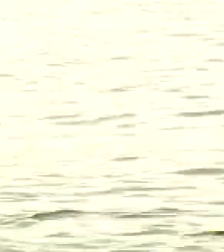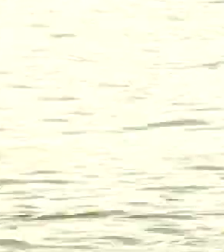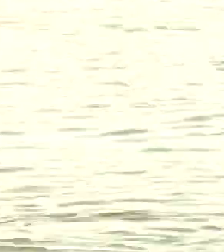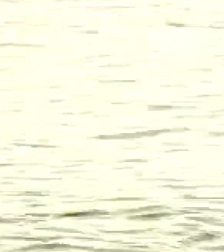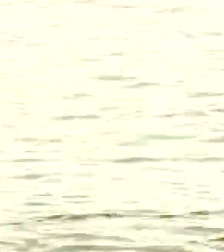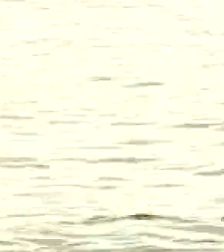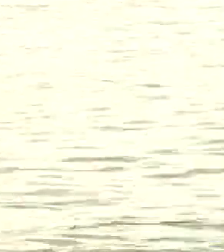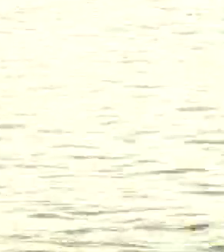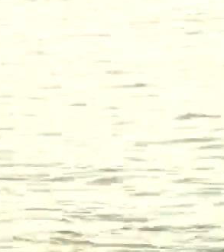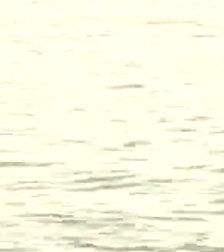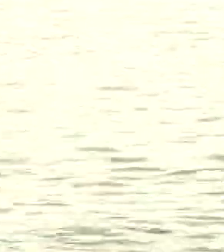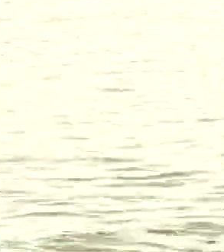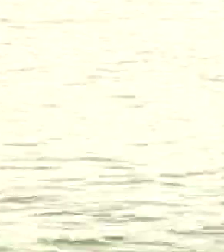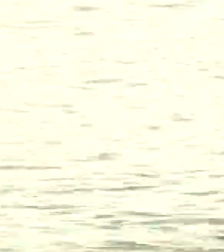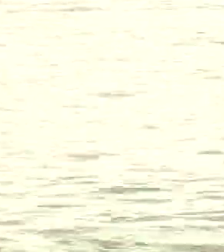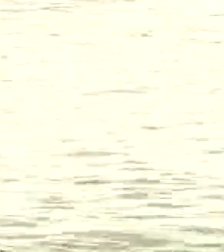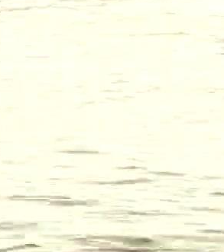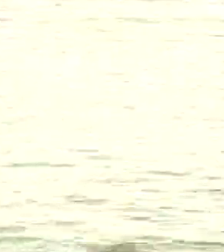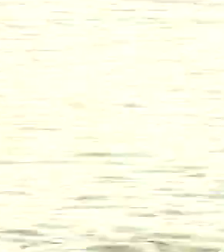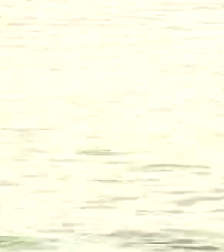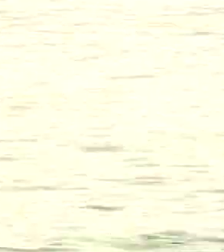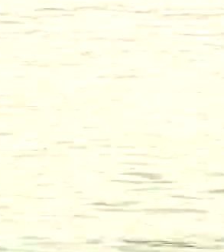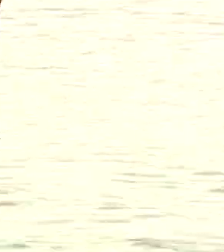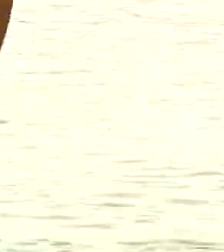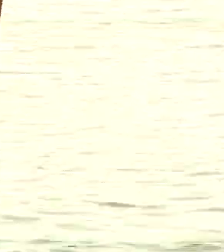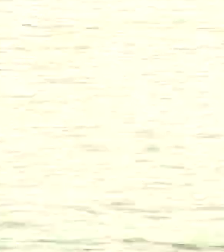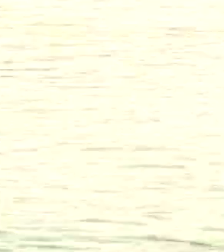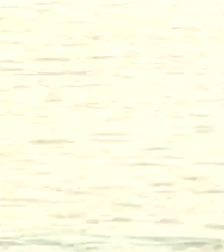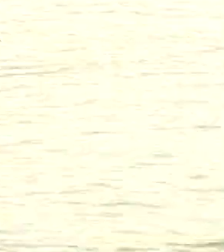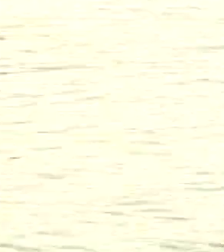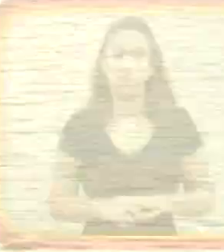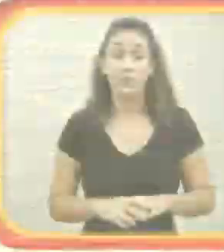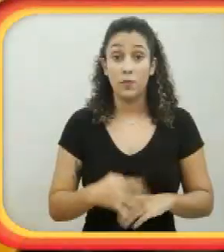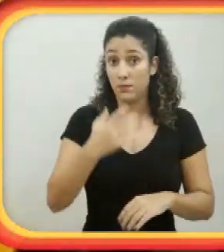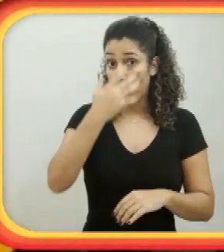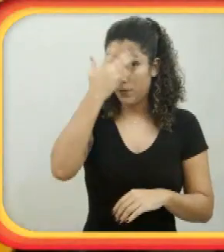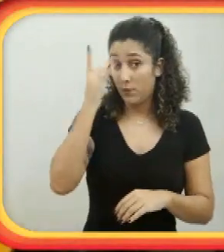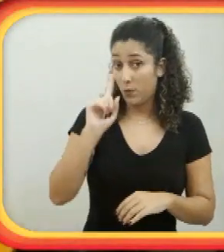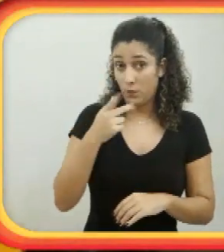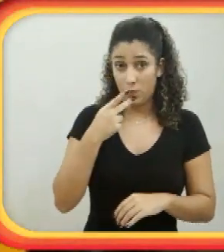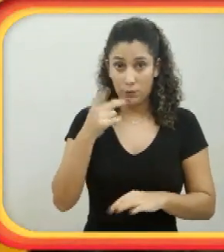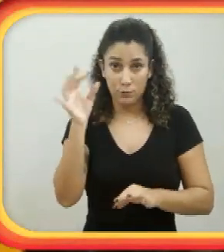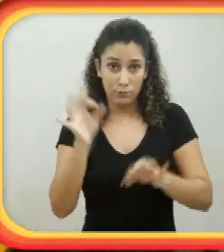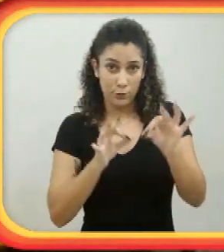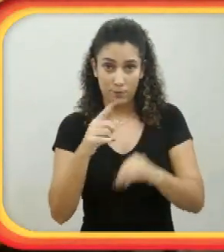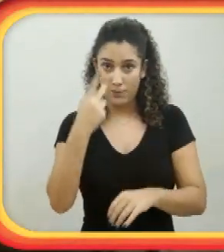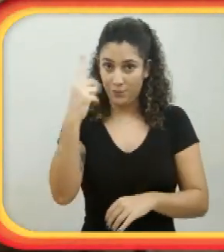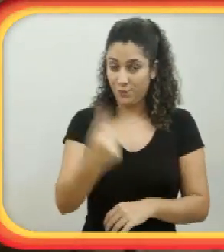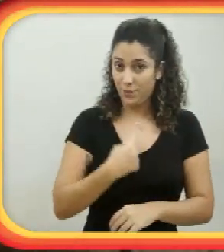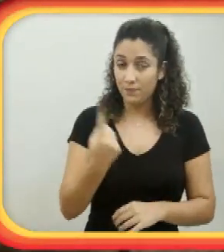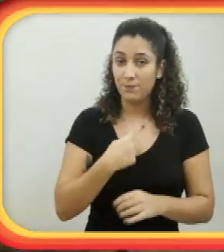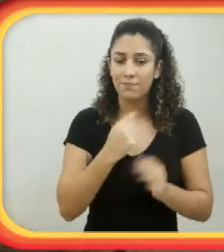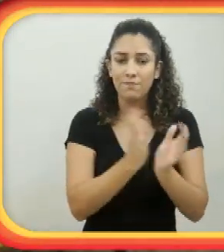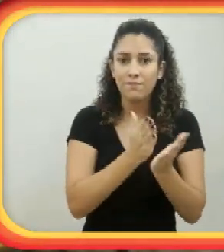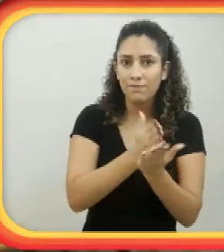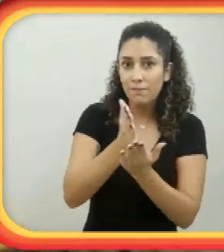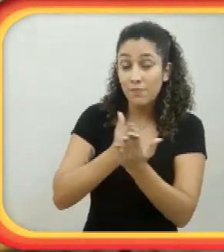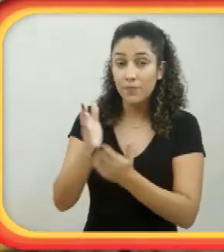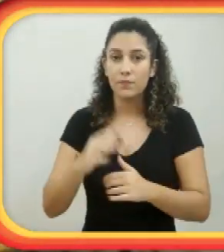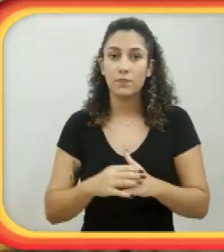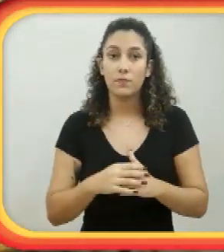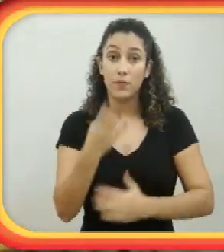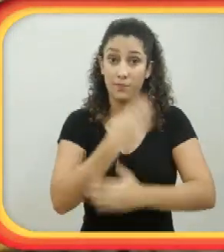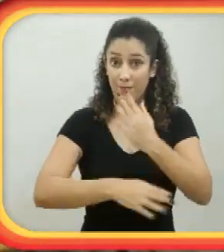beira-mar, Nicolau e a mulher conversam. Na água, o homem rema. Ao fundo, embarcações. A gente nem fala em projeto, né? Pra gente, a modalidade é